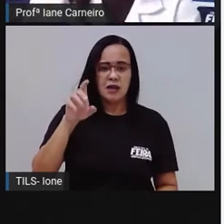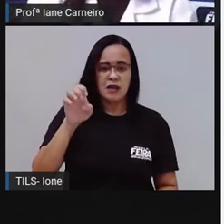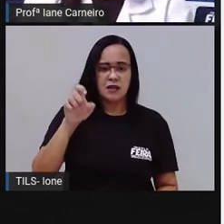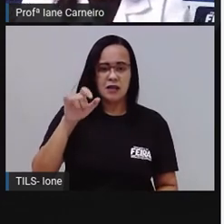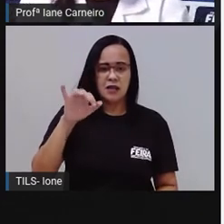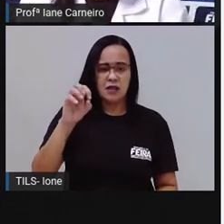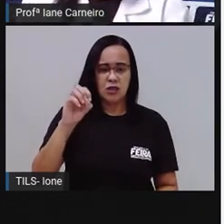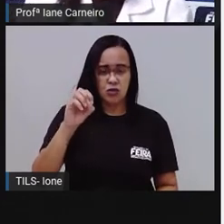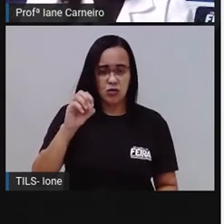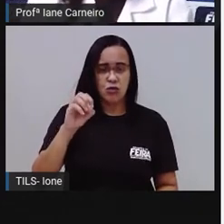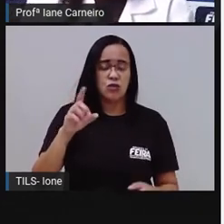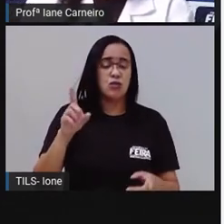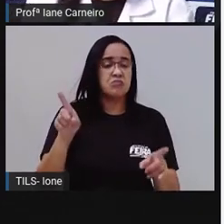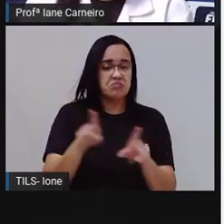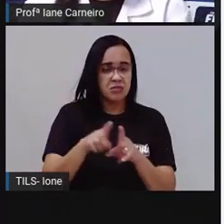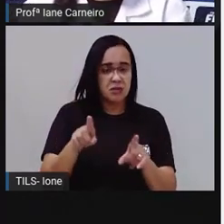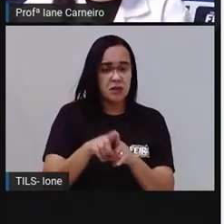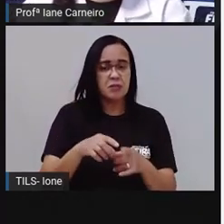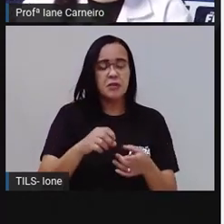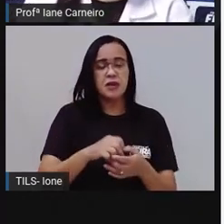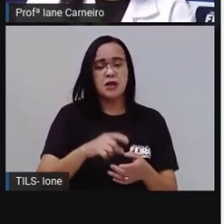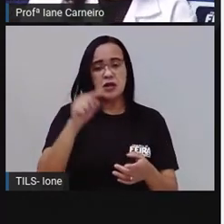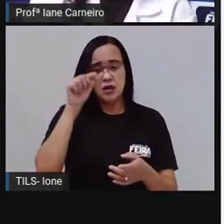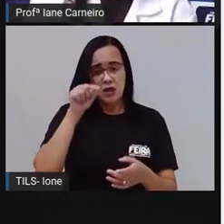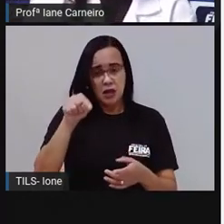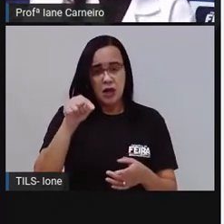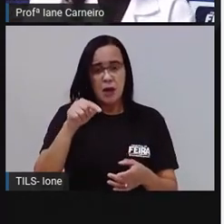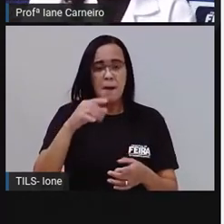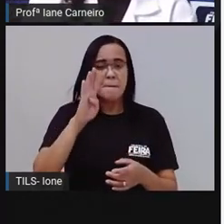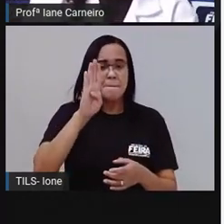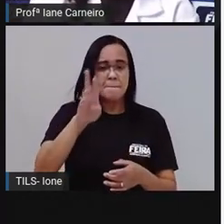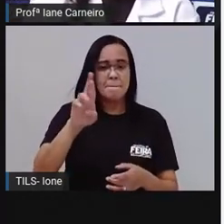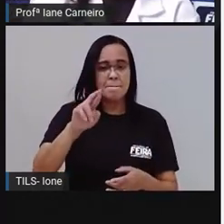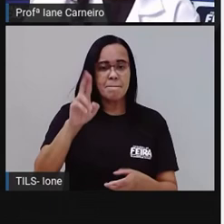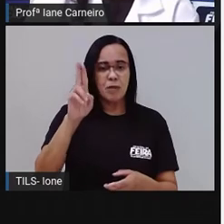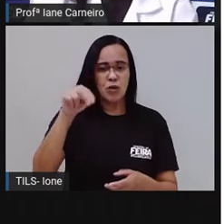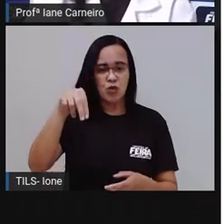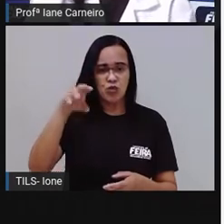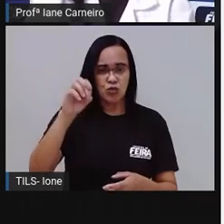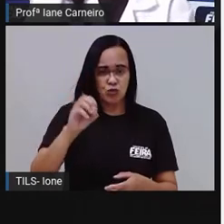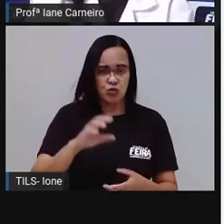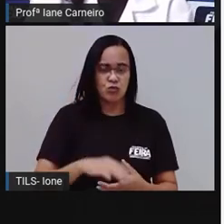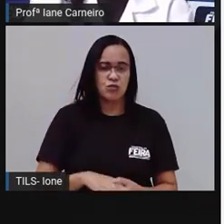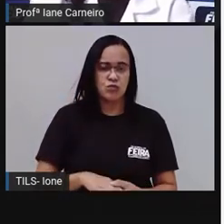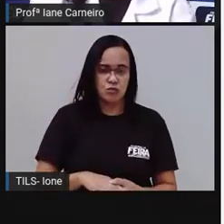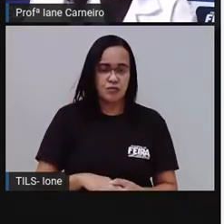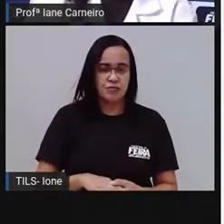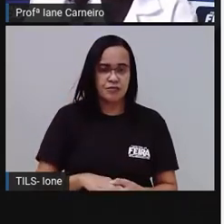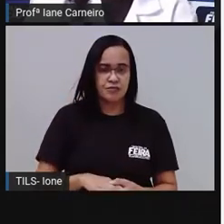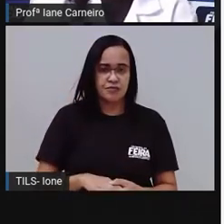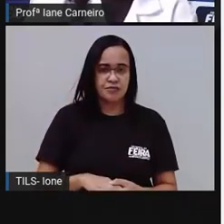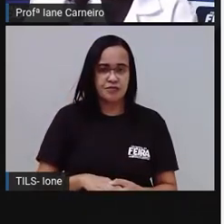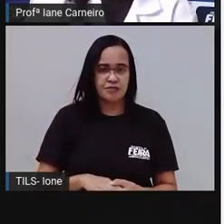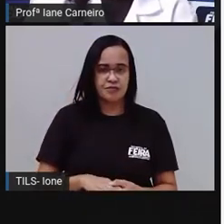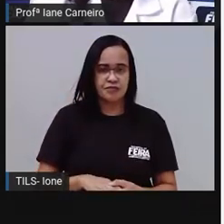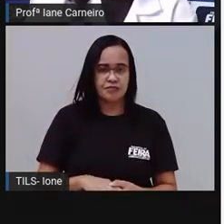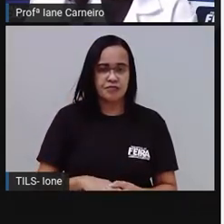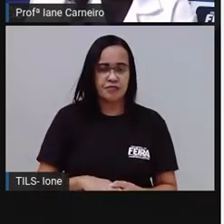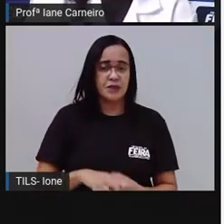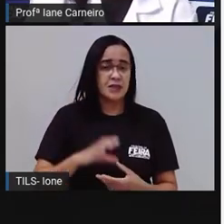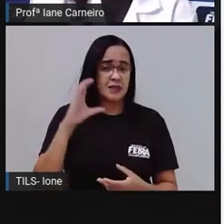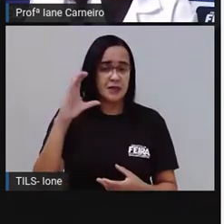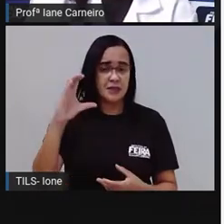da consoante, né, da letra. Beleza? Vamos lá. Essa letra aqui